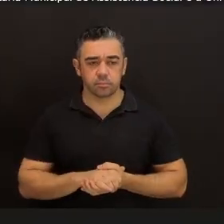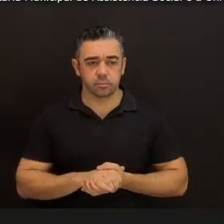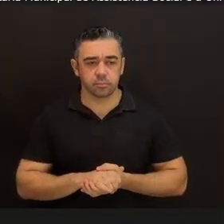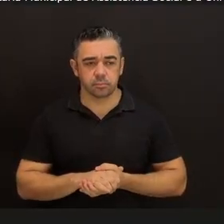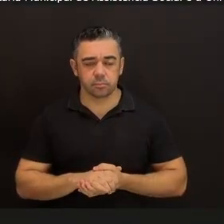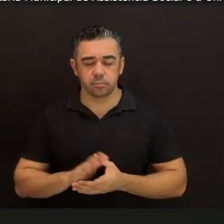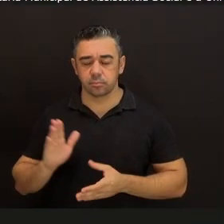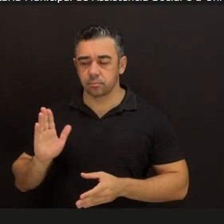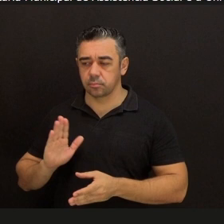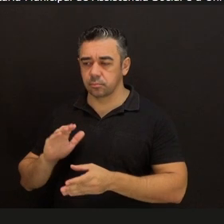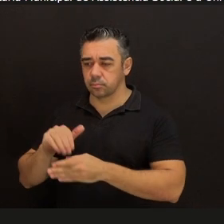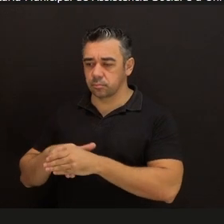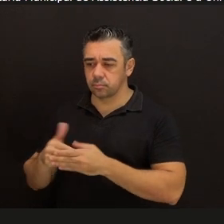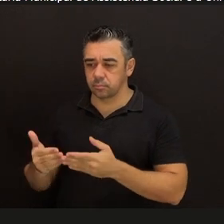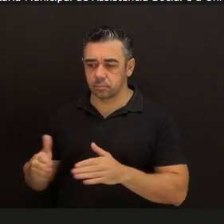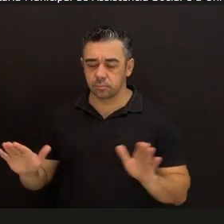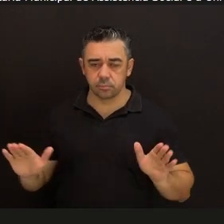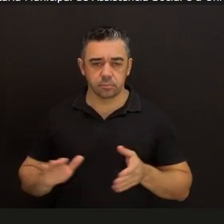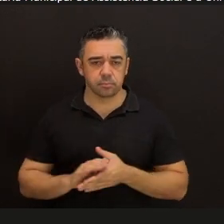votação aberta